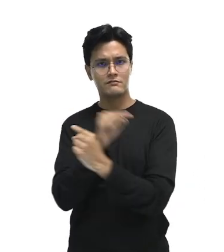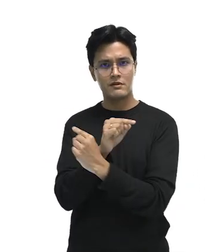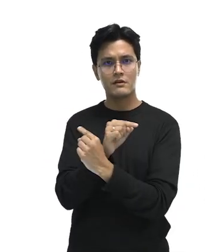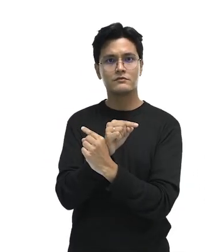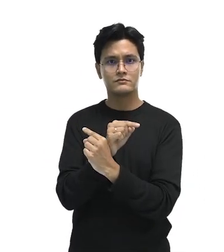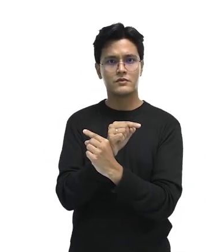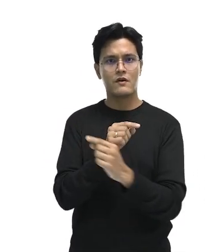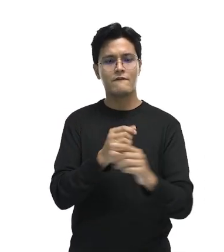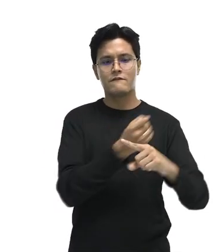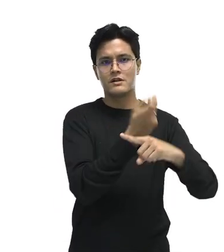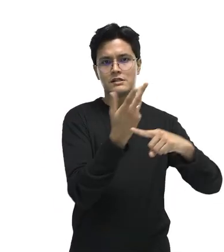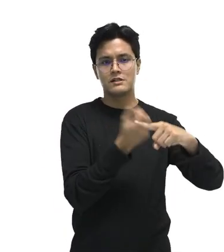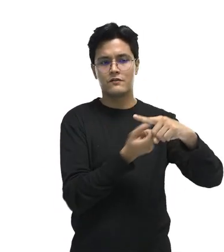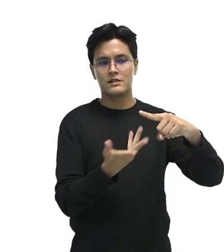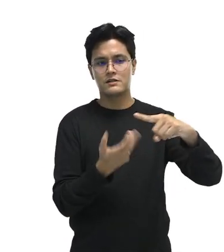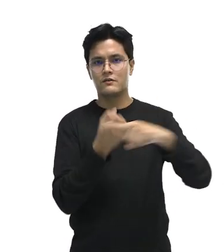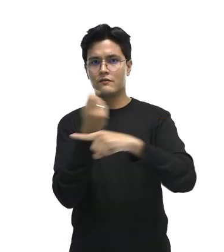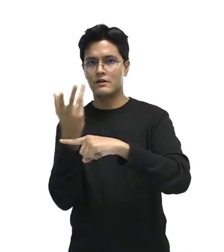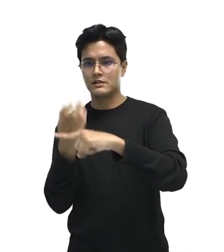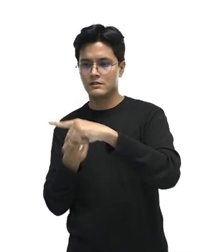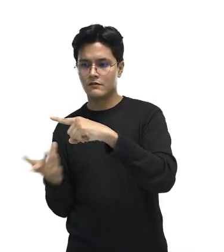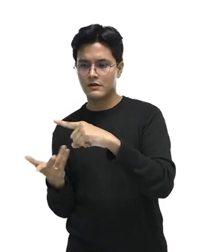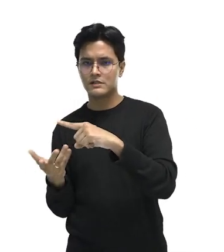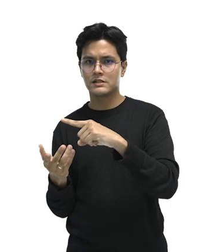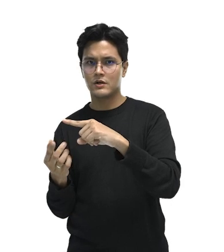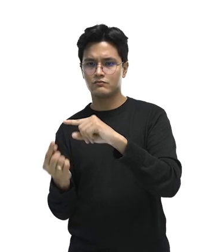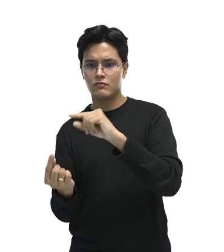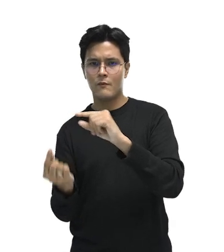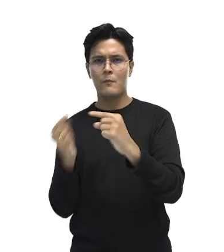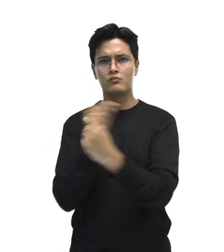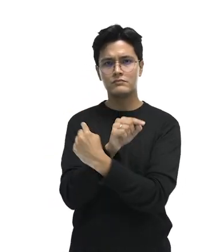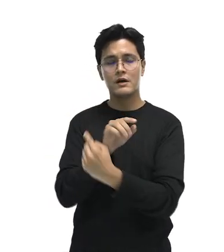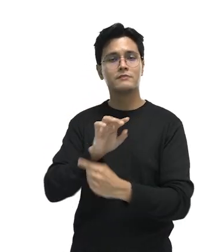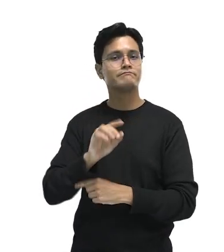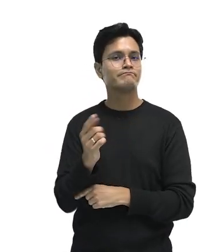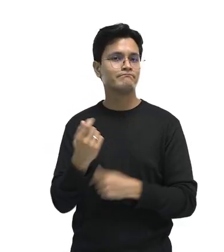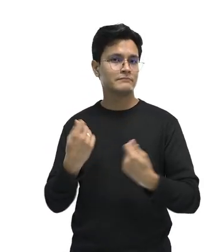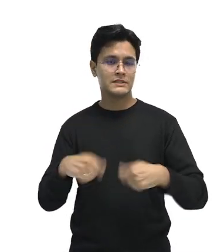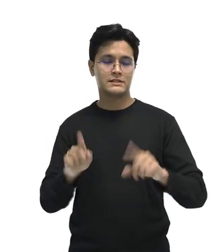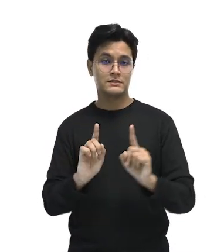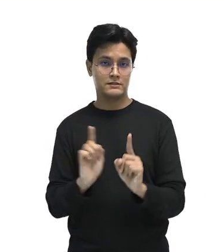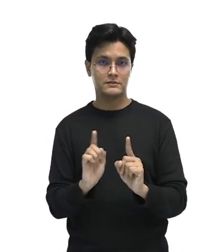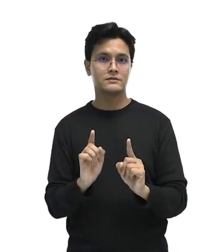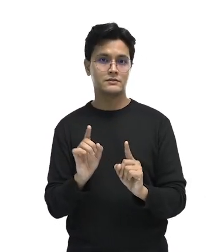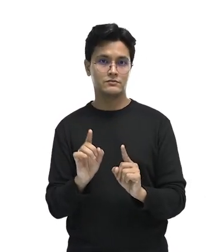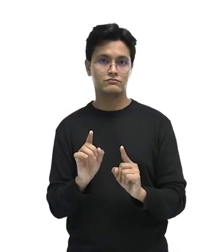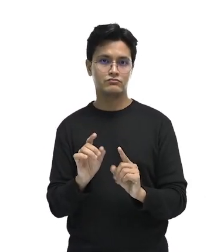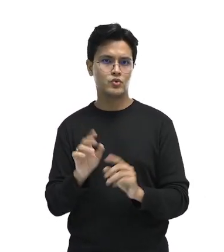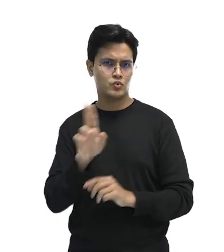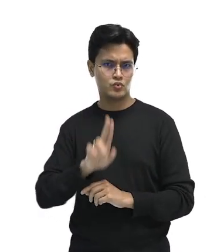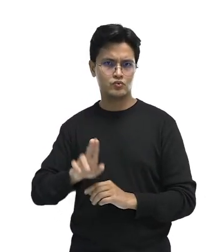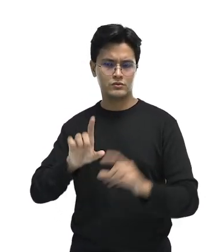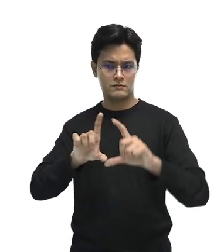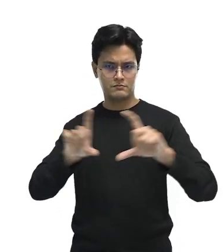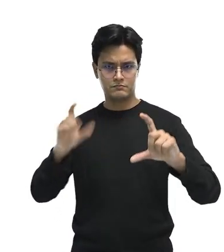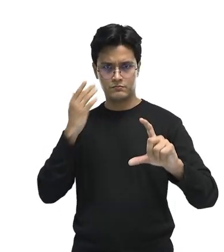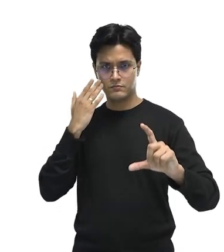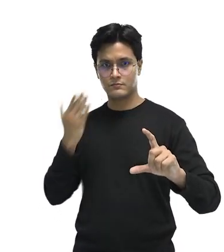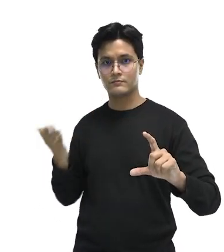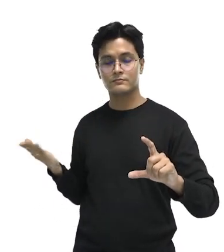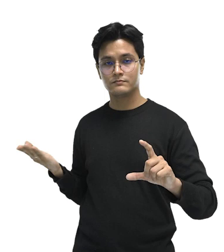frações. Tá certo? Tudo bem? Então a gente vai resolver do jeitinho que está aí. Não precisa inverter nenhuma das frações. É